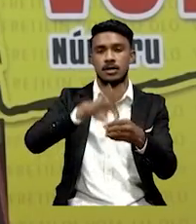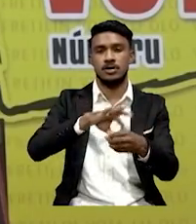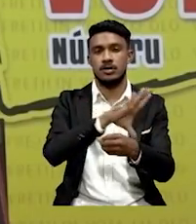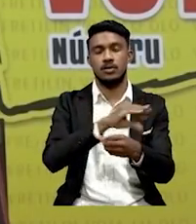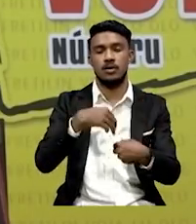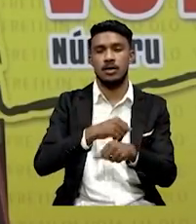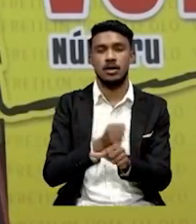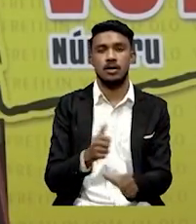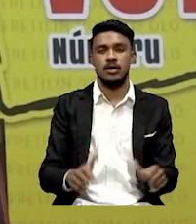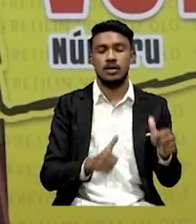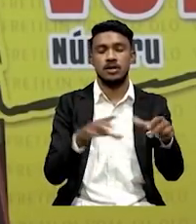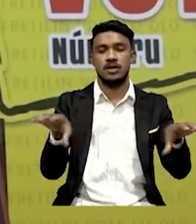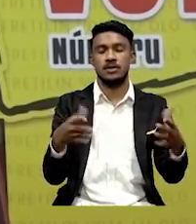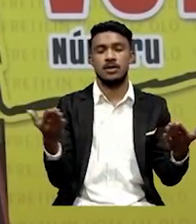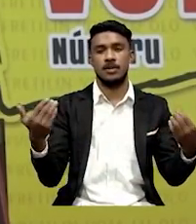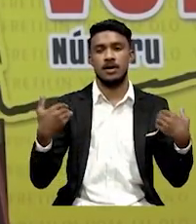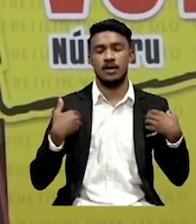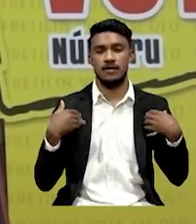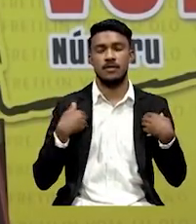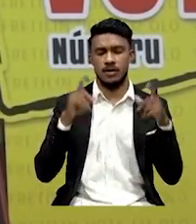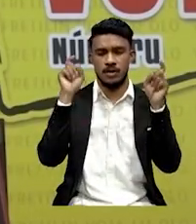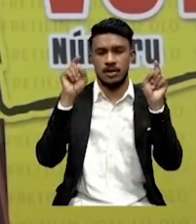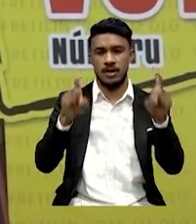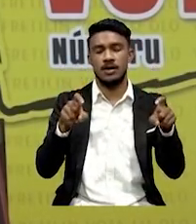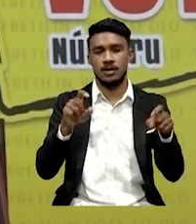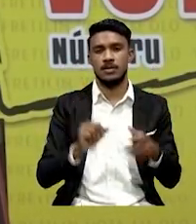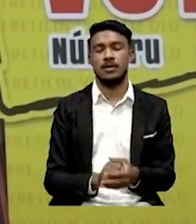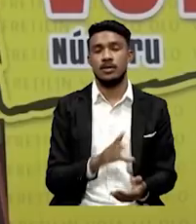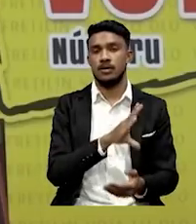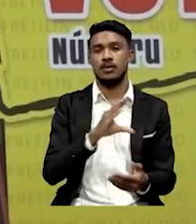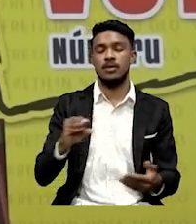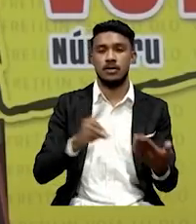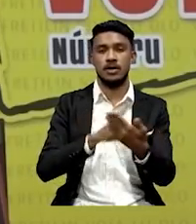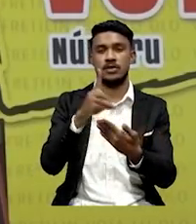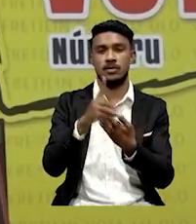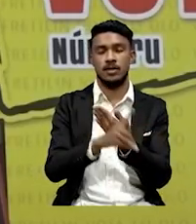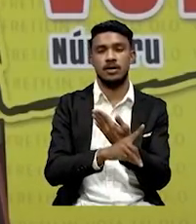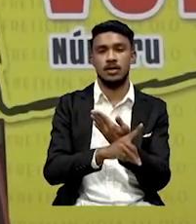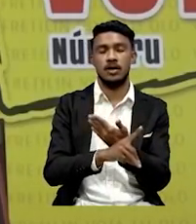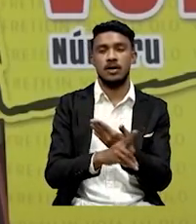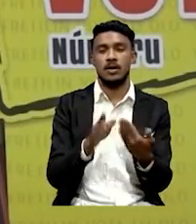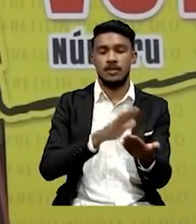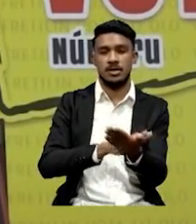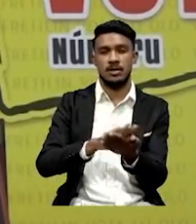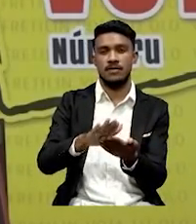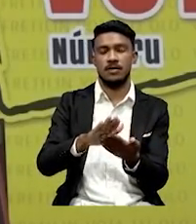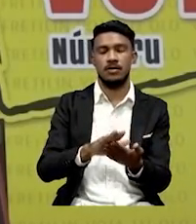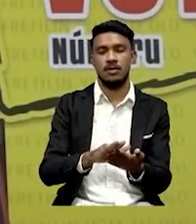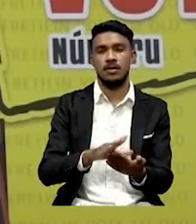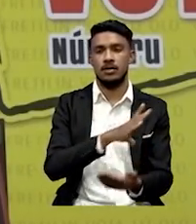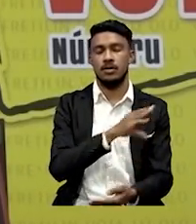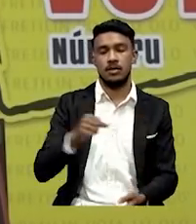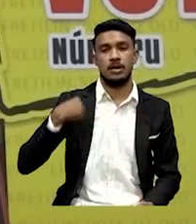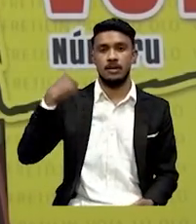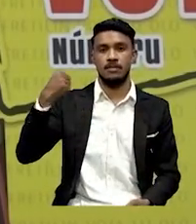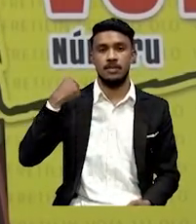adota medida sira neve garante cumprimento no desenvolvimento pacífico campanha